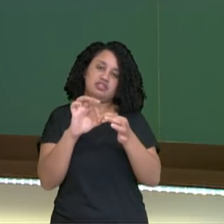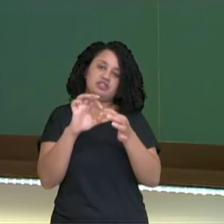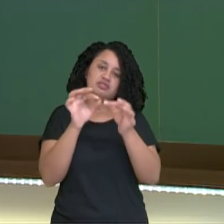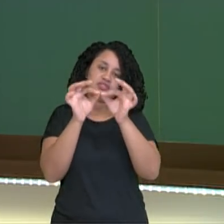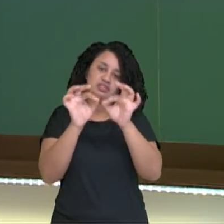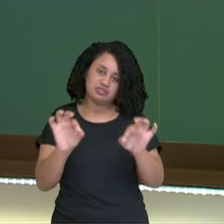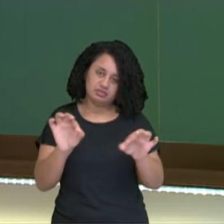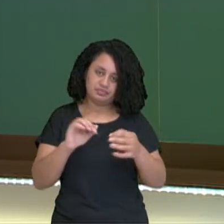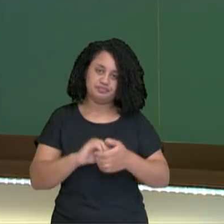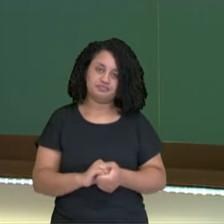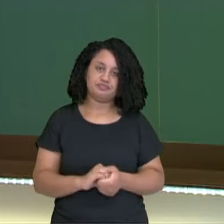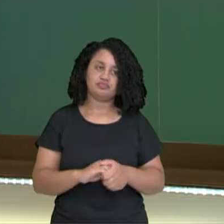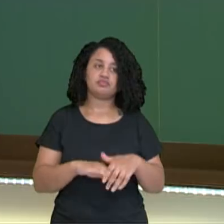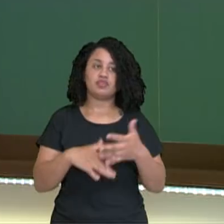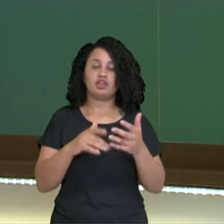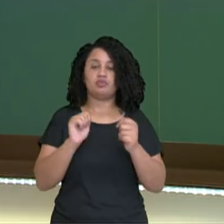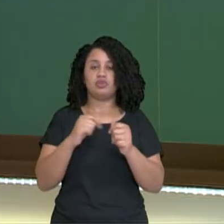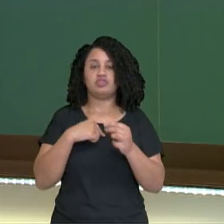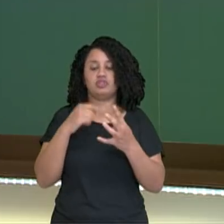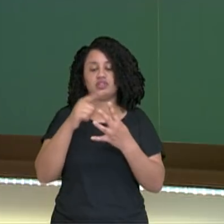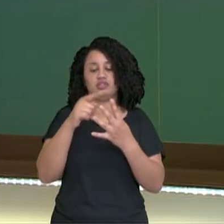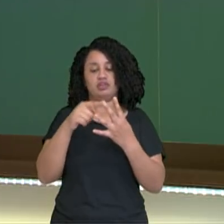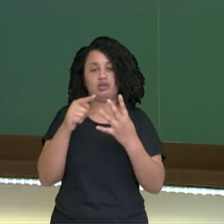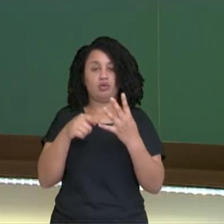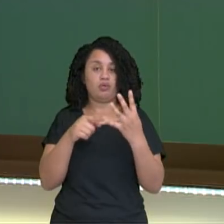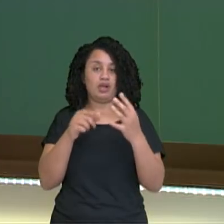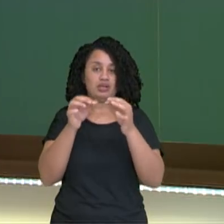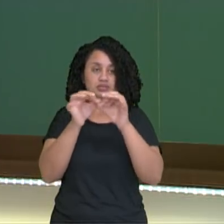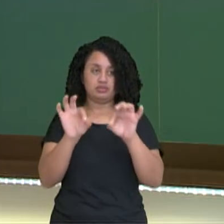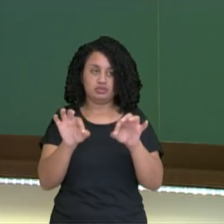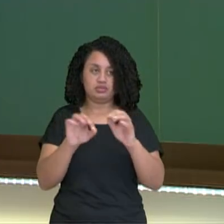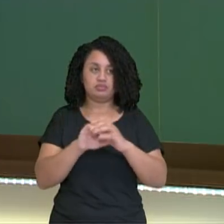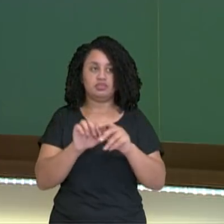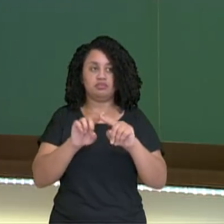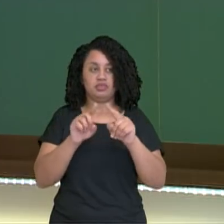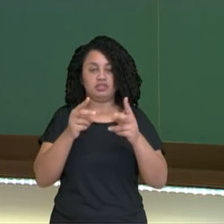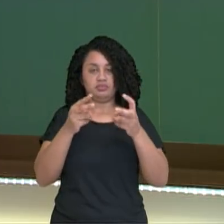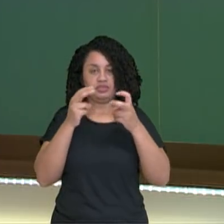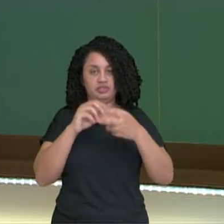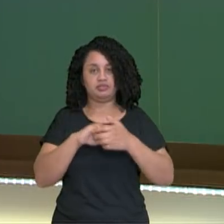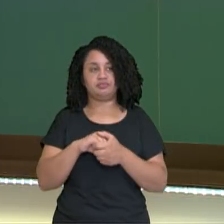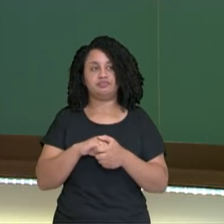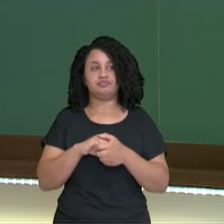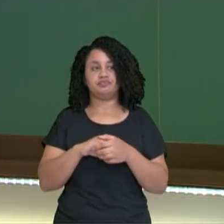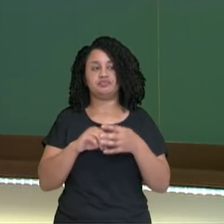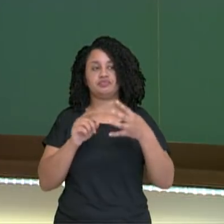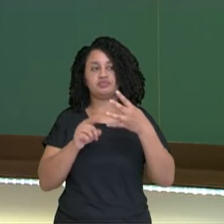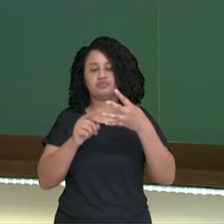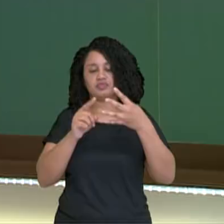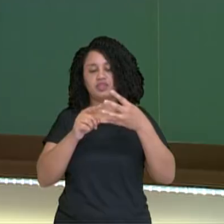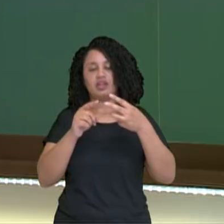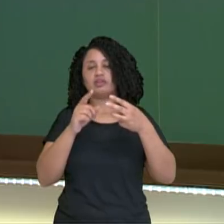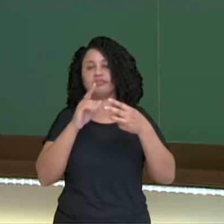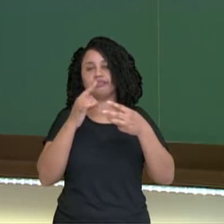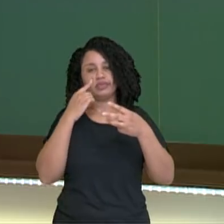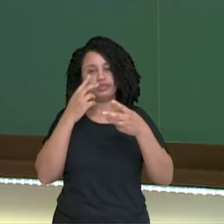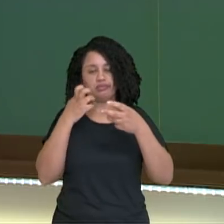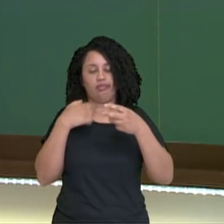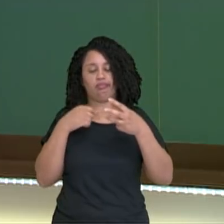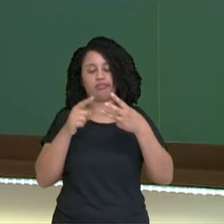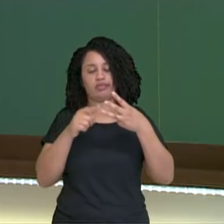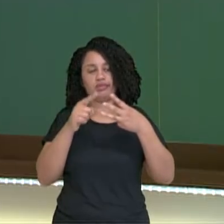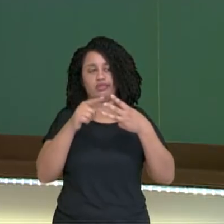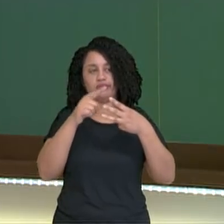de carbono. Então, ele pode fazer 4 ligações simples. Mas, olhe, se você pegar a configuração eletrônica do